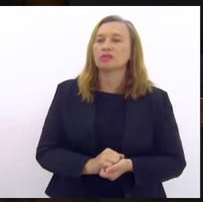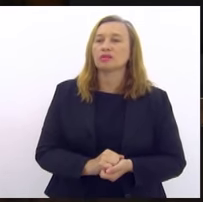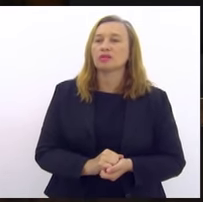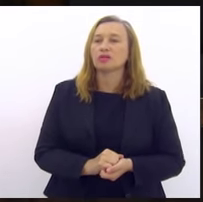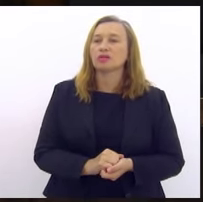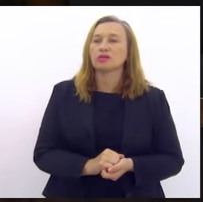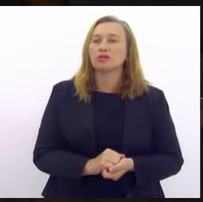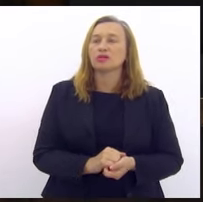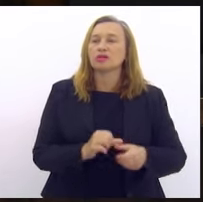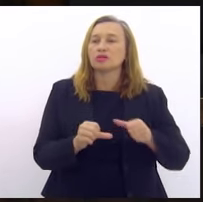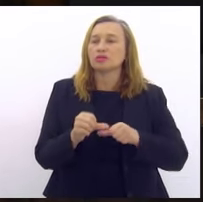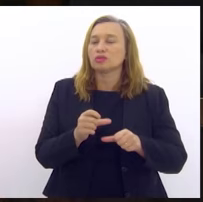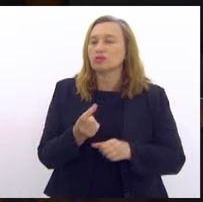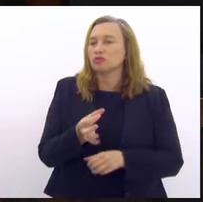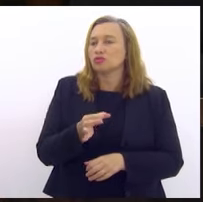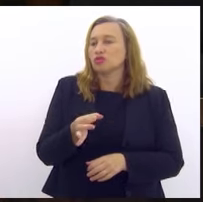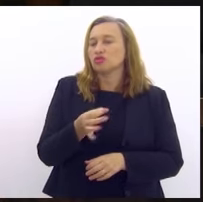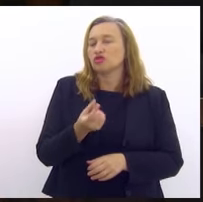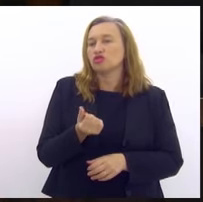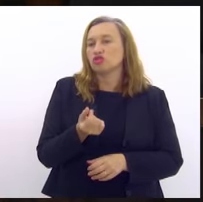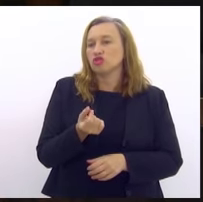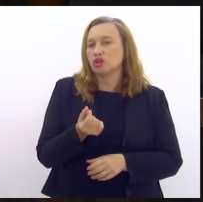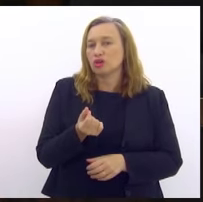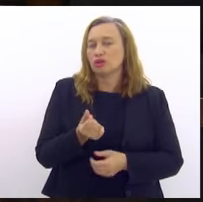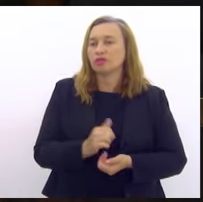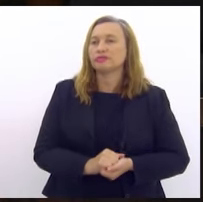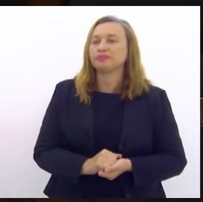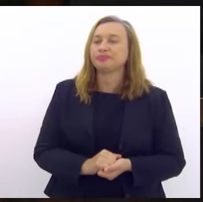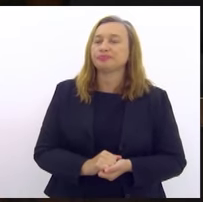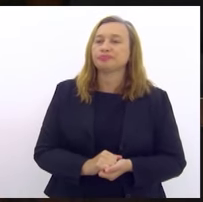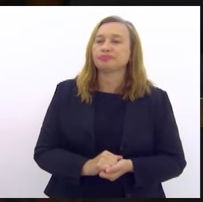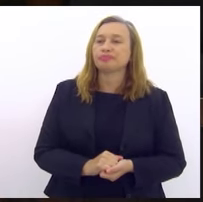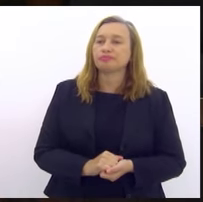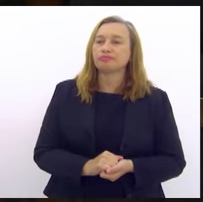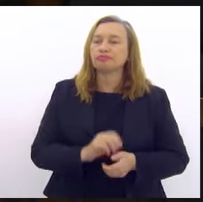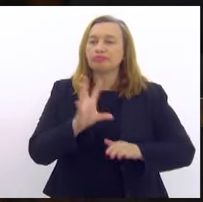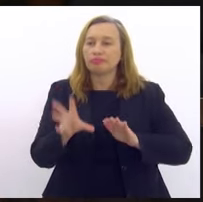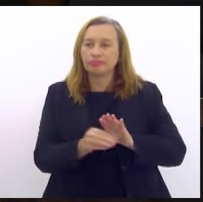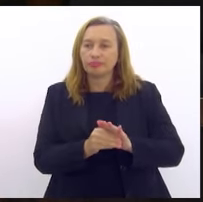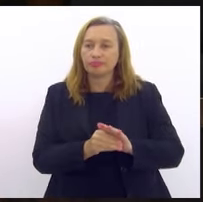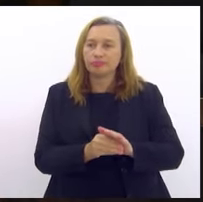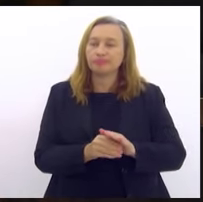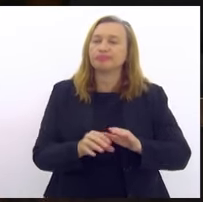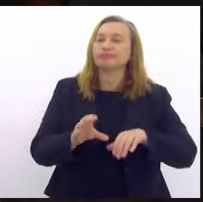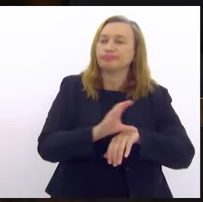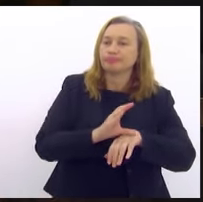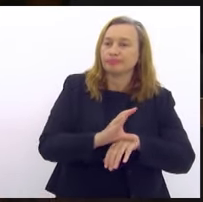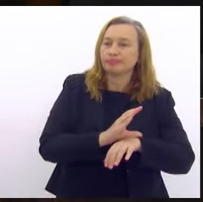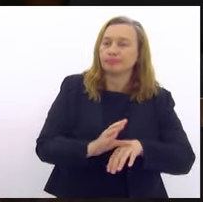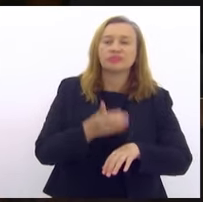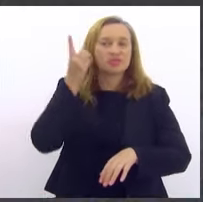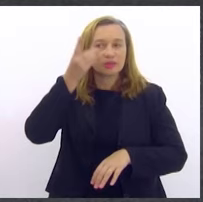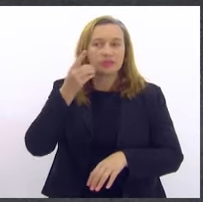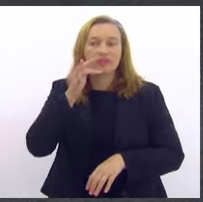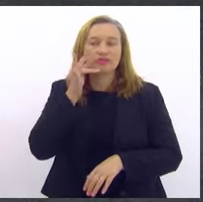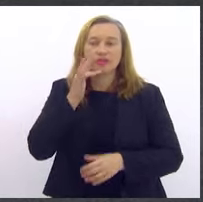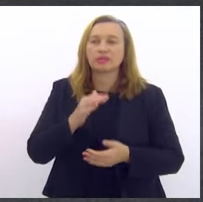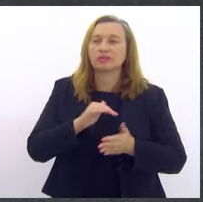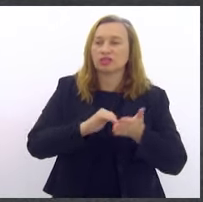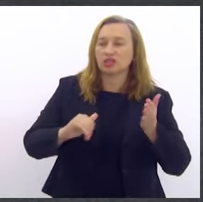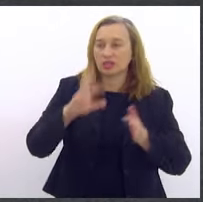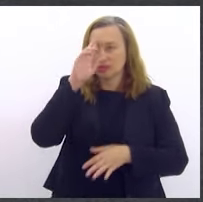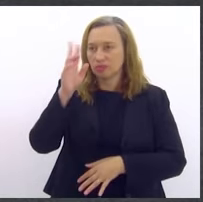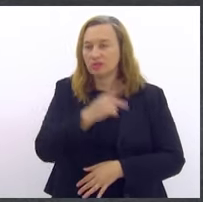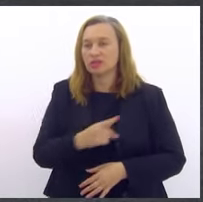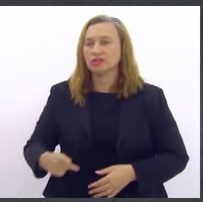troco nas compras em dinheiro. Pendendo de parecer da Comissão de Emendas Constitucionais e Vetos, deputado Jorge Felipe Neto. Pela derrubada,